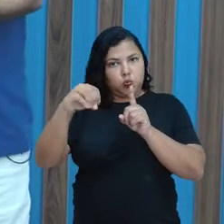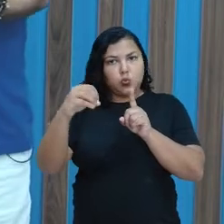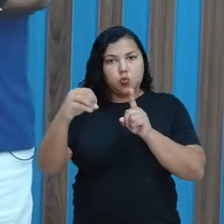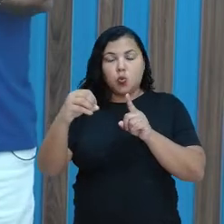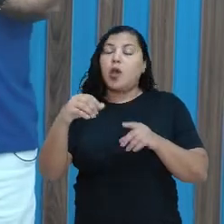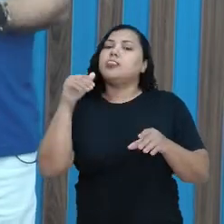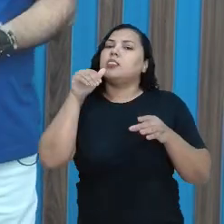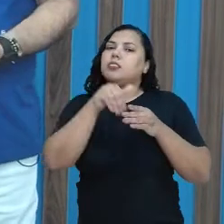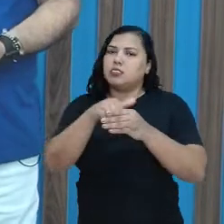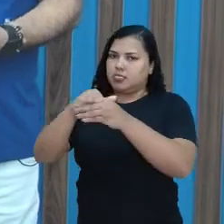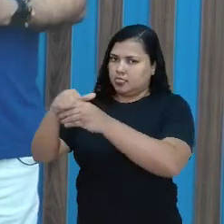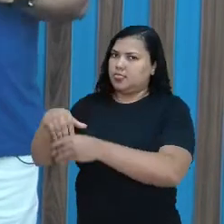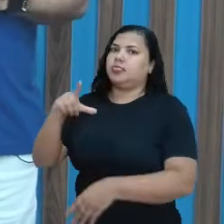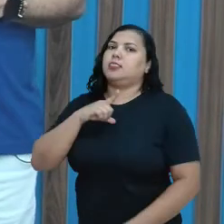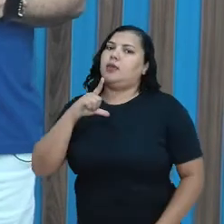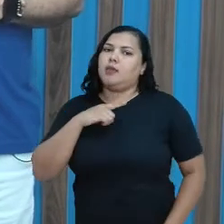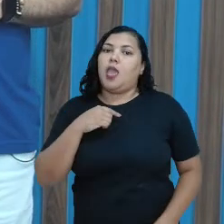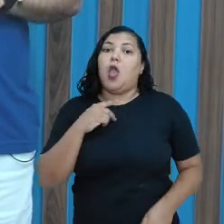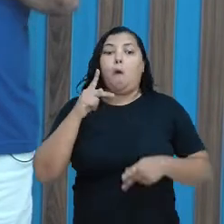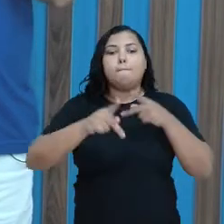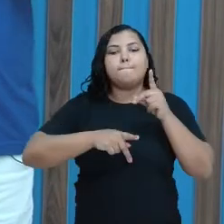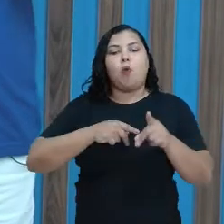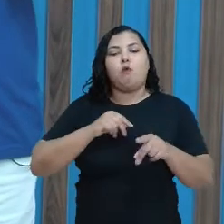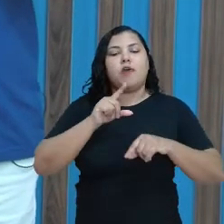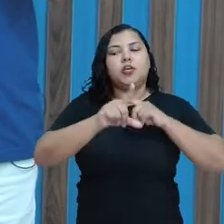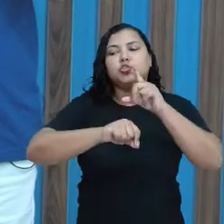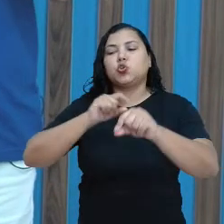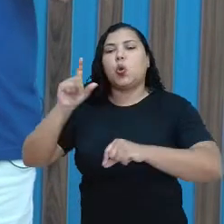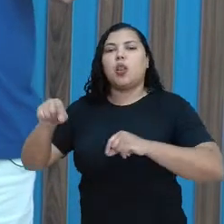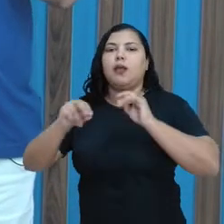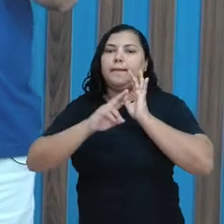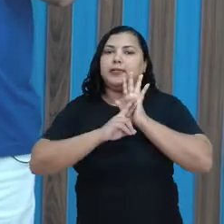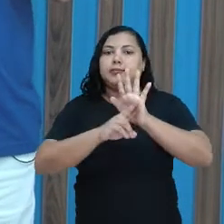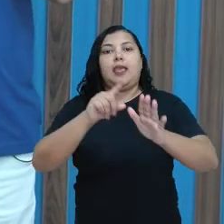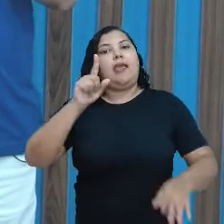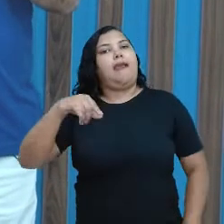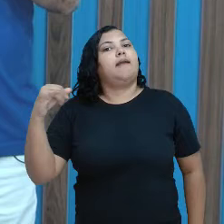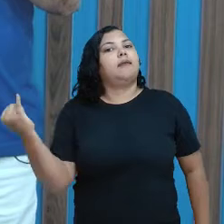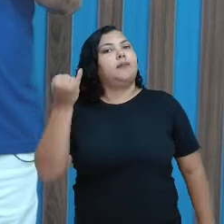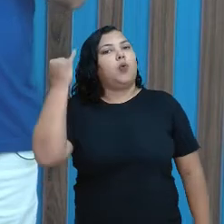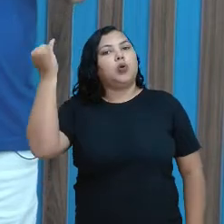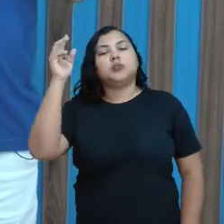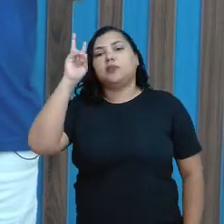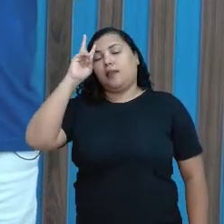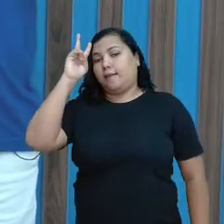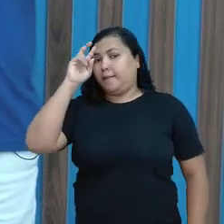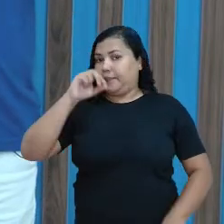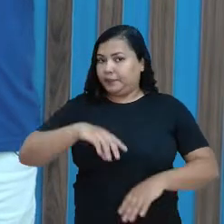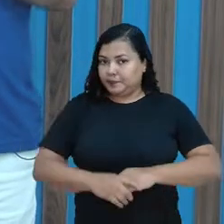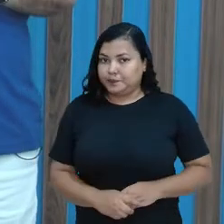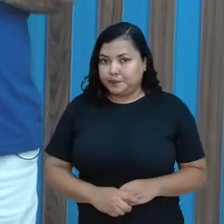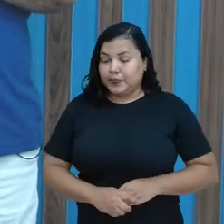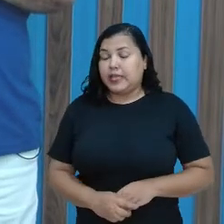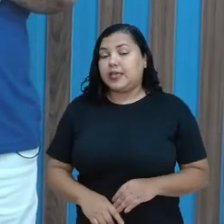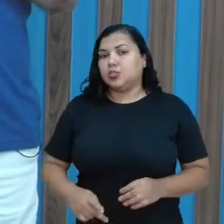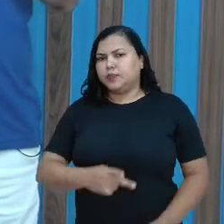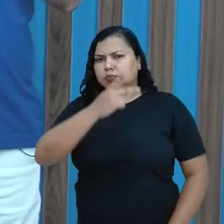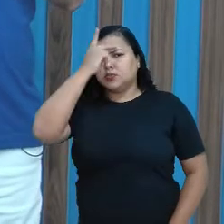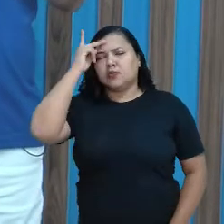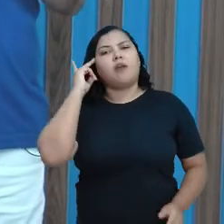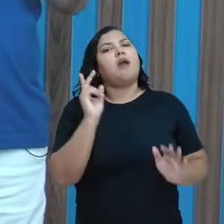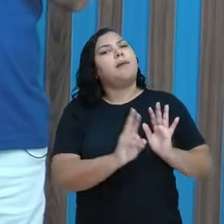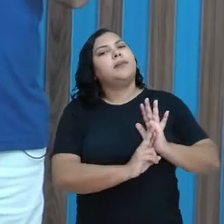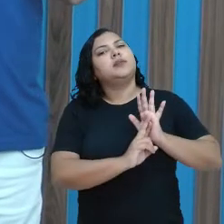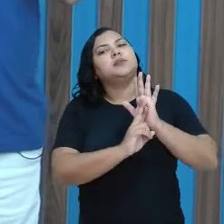urnas para escolher os seus representantes. E é importante atentar para isso, porque esses representantes eles